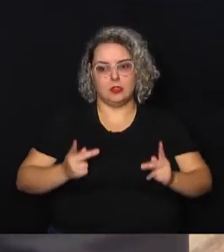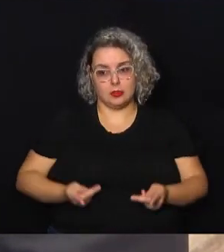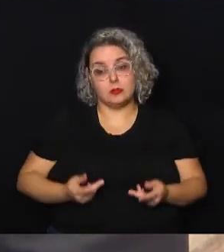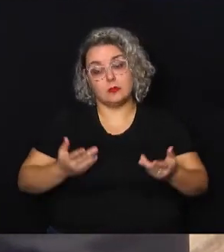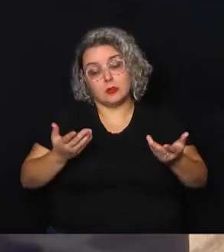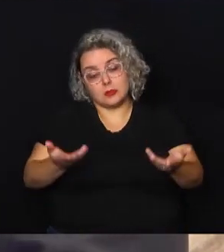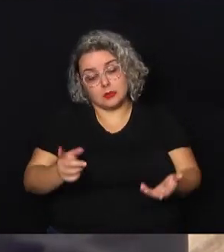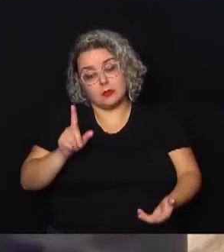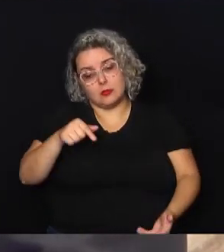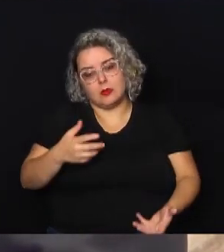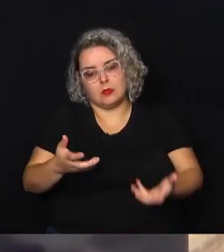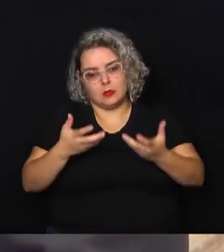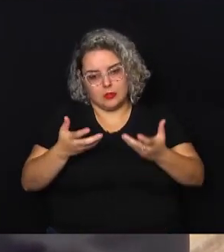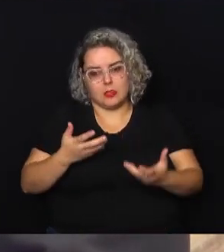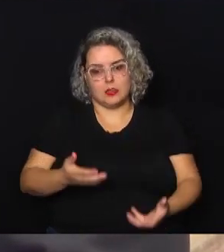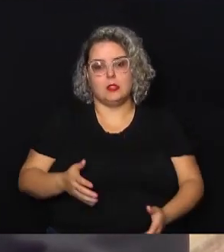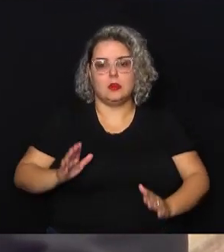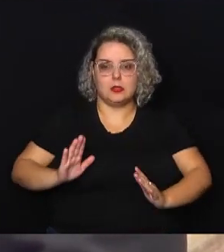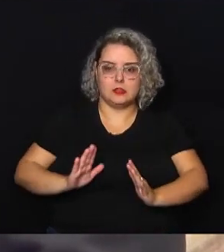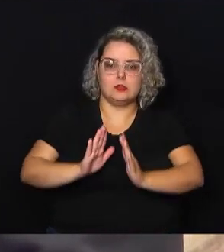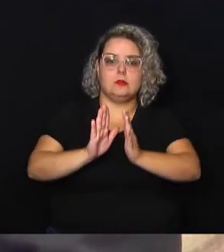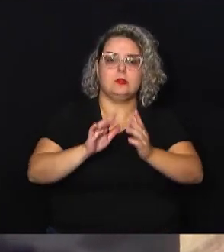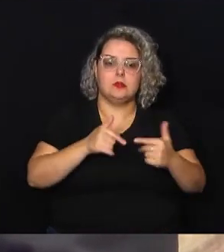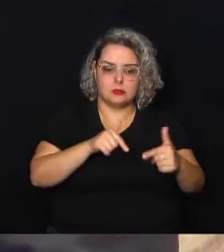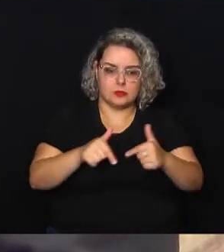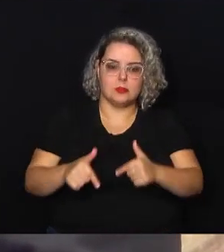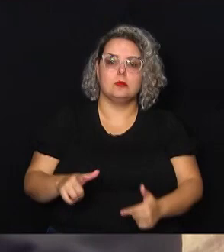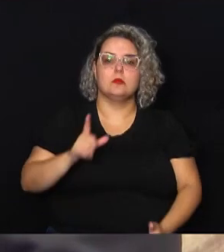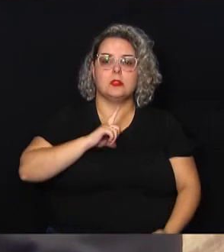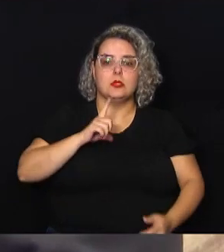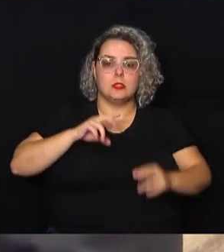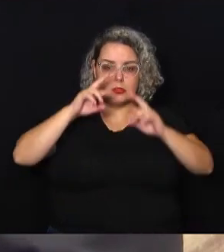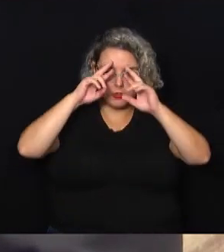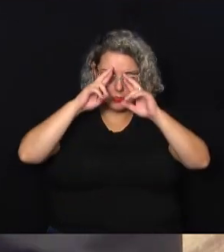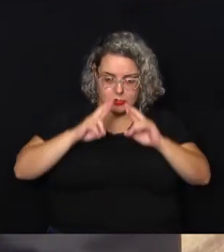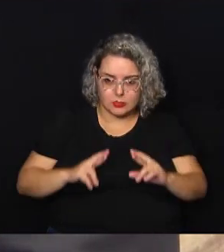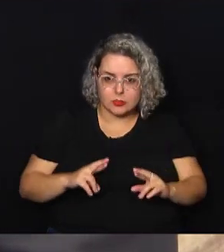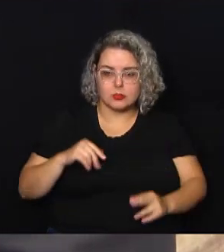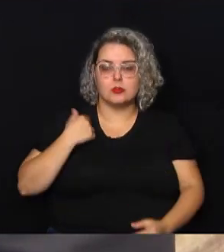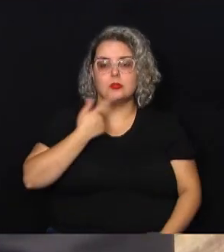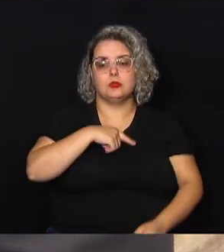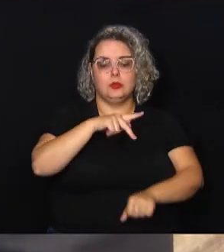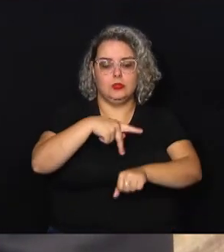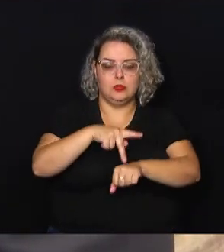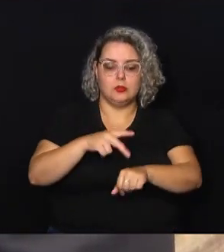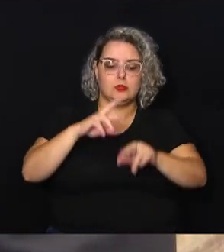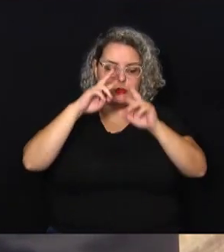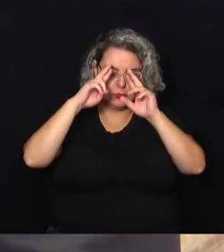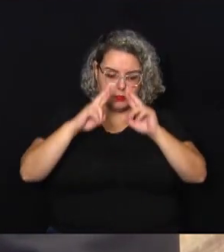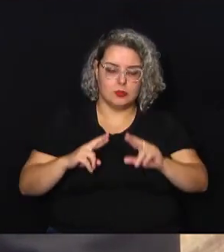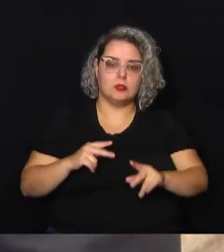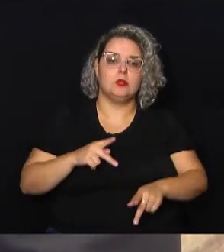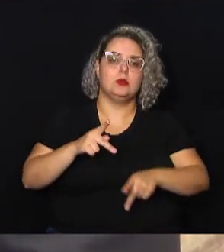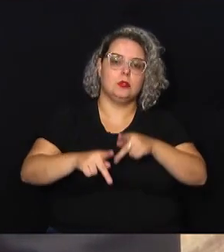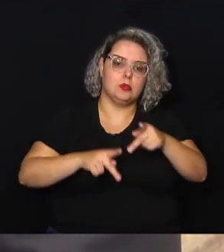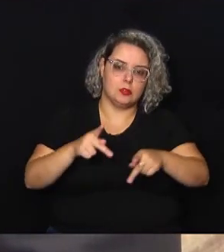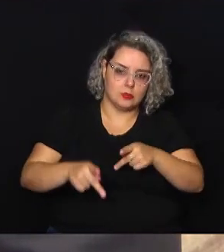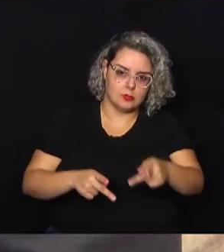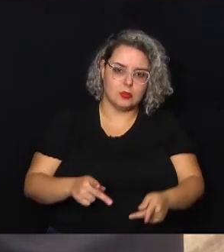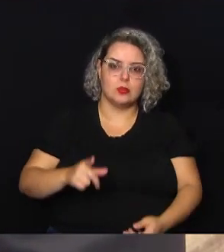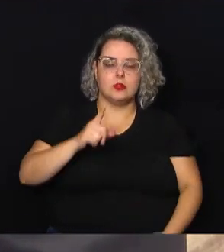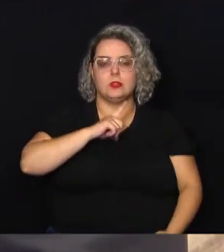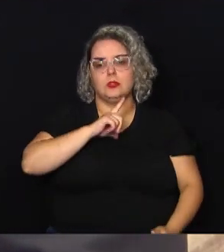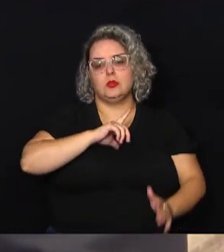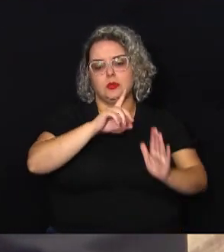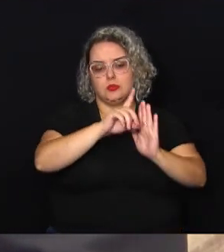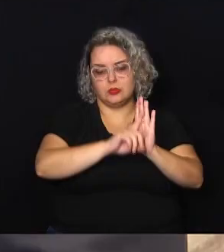é isso que eu quero essa frente vai trabalhar para que haja respeito e o nosso país será respeitado e a população tem os seus